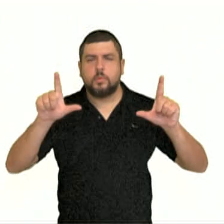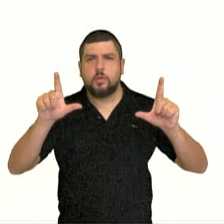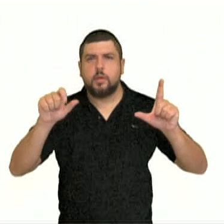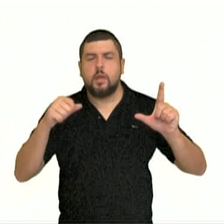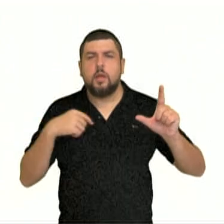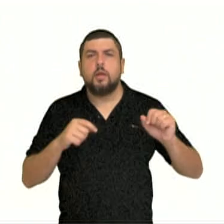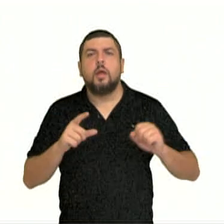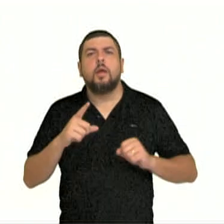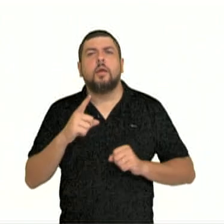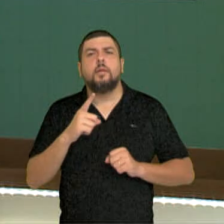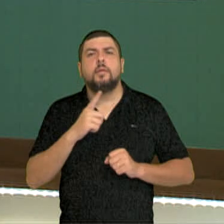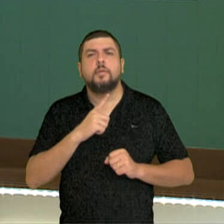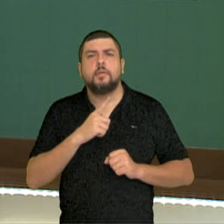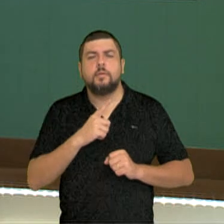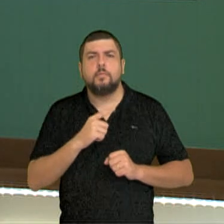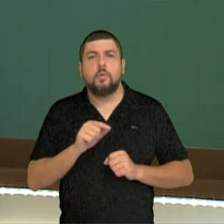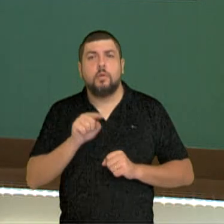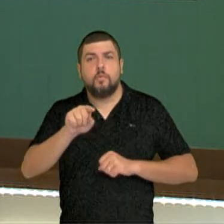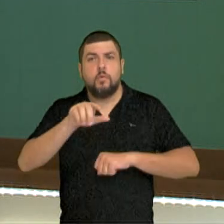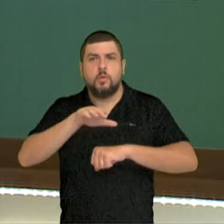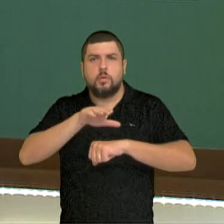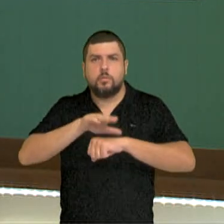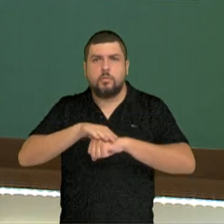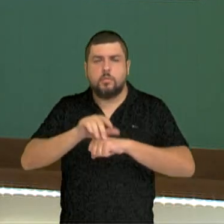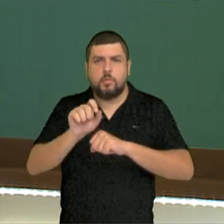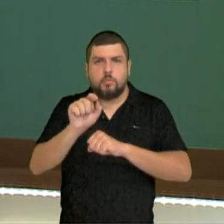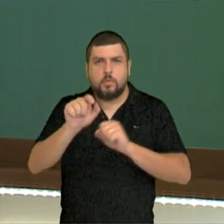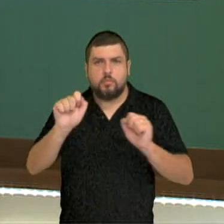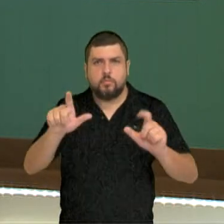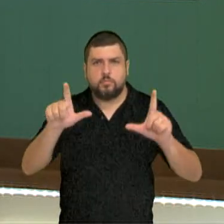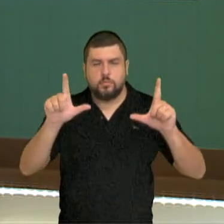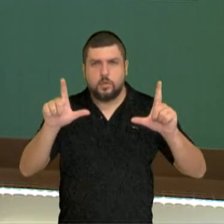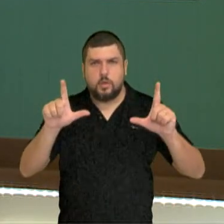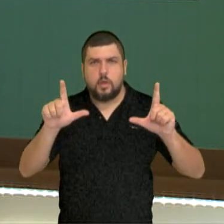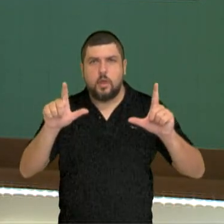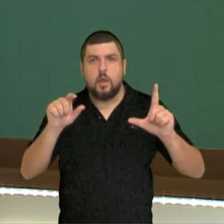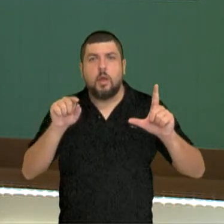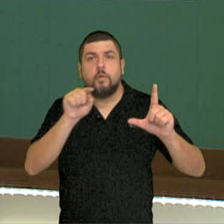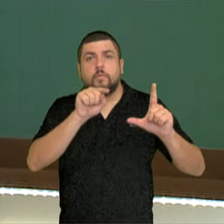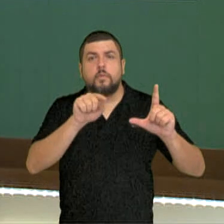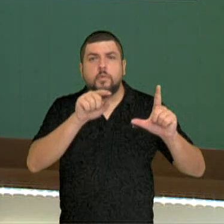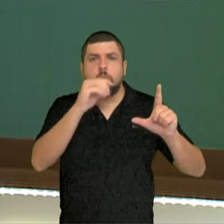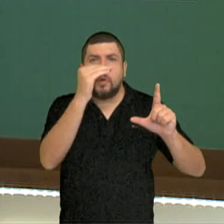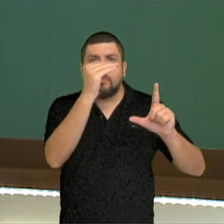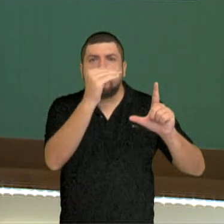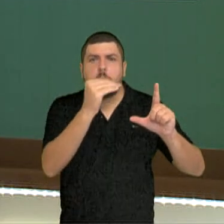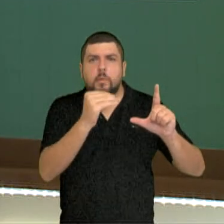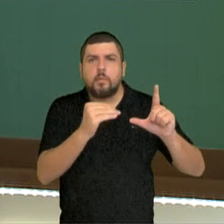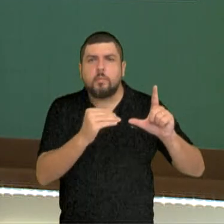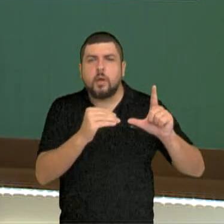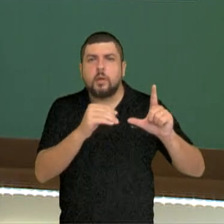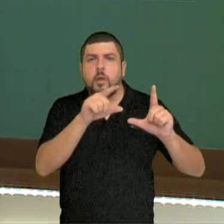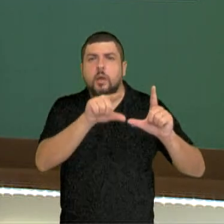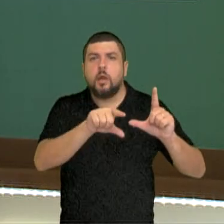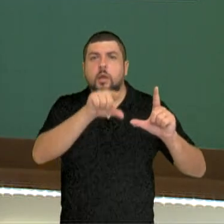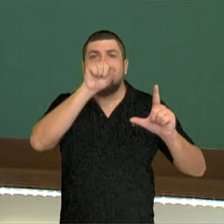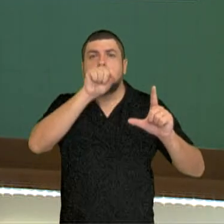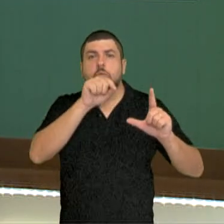redação.pr.gov.br, você vai clicar e selecionar uma produção textual de